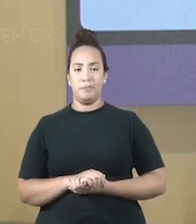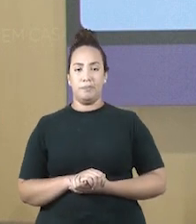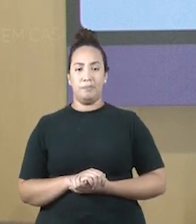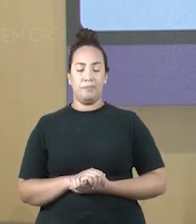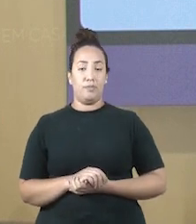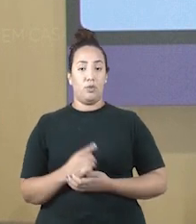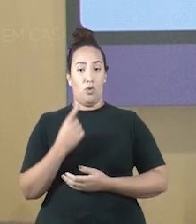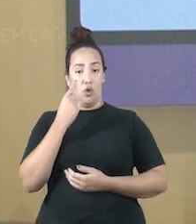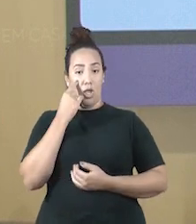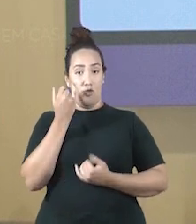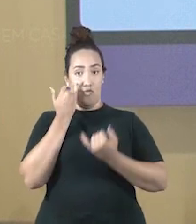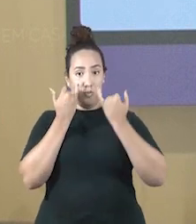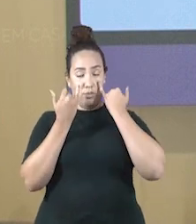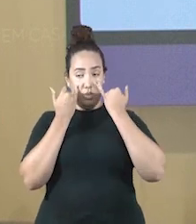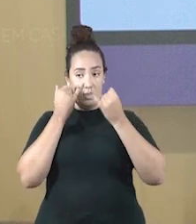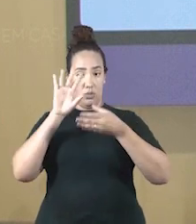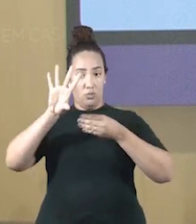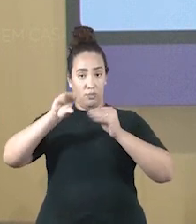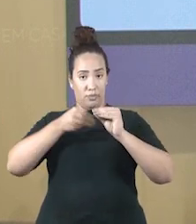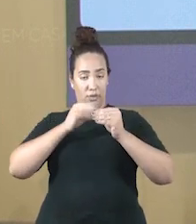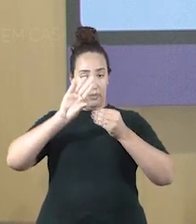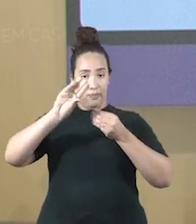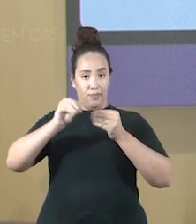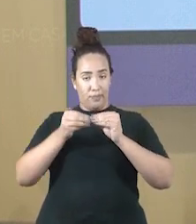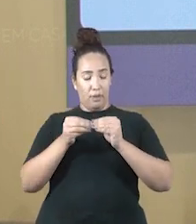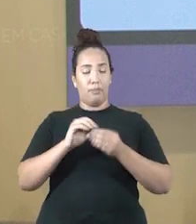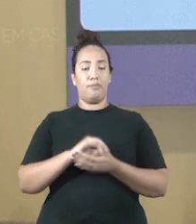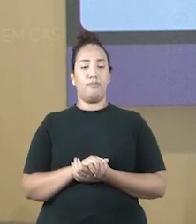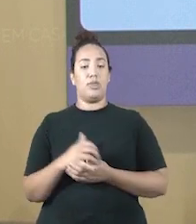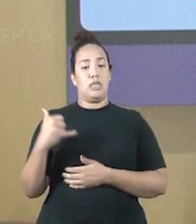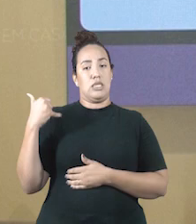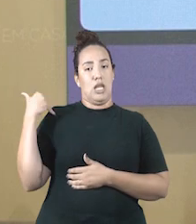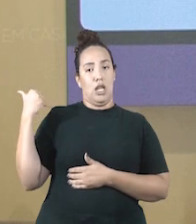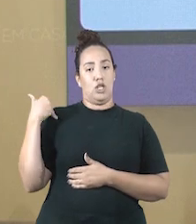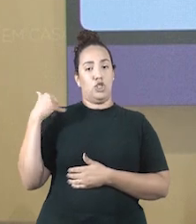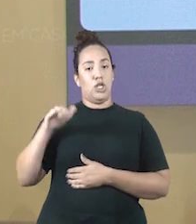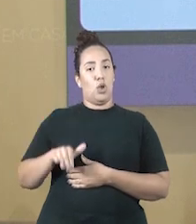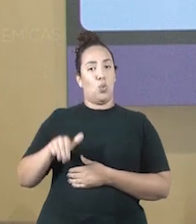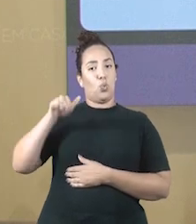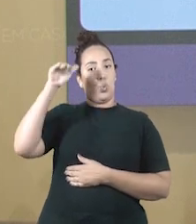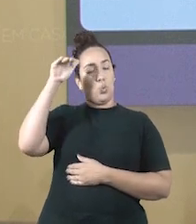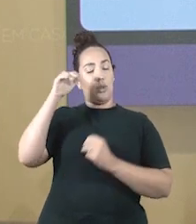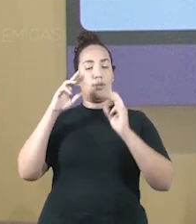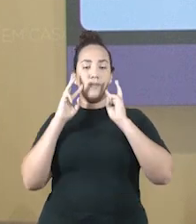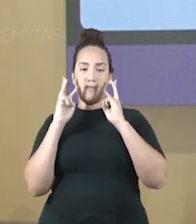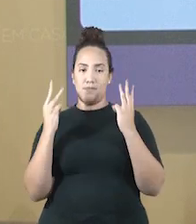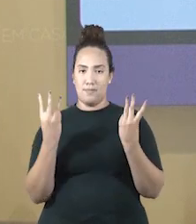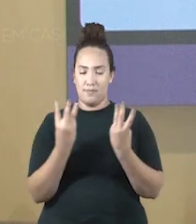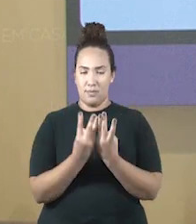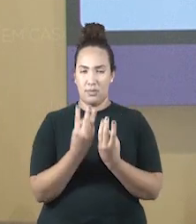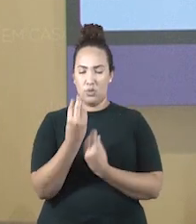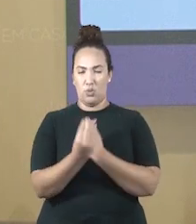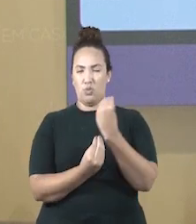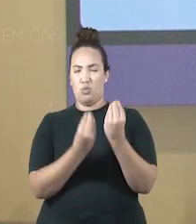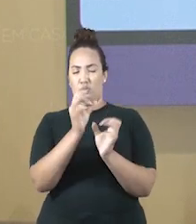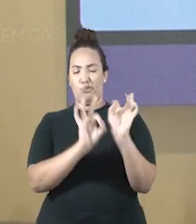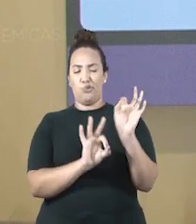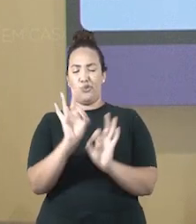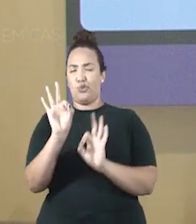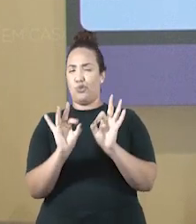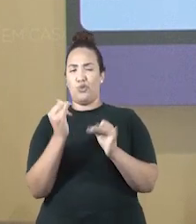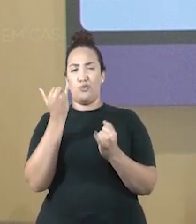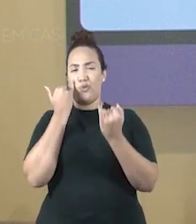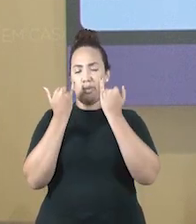coletou as seguintes informações: idade, altura e massa. Como será que a professora organizou